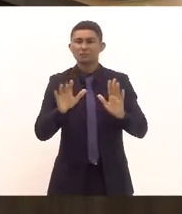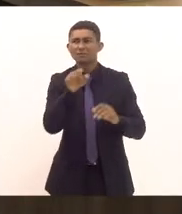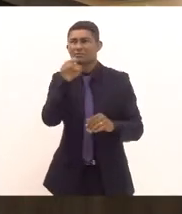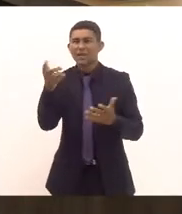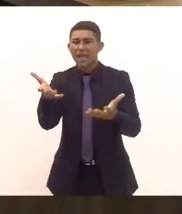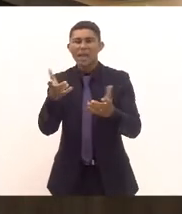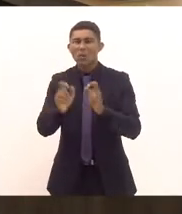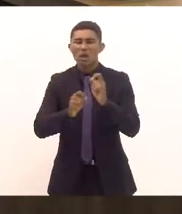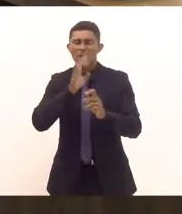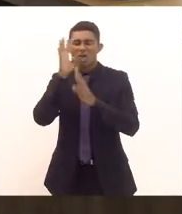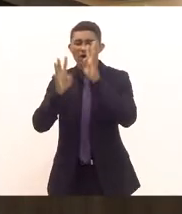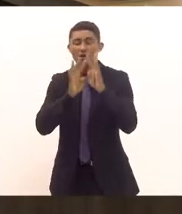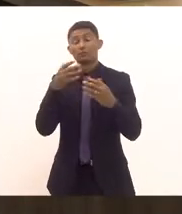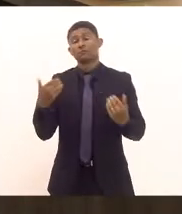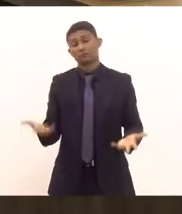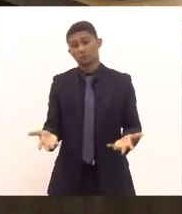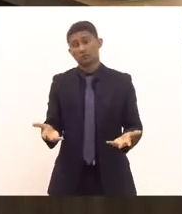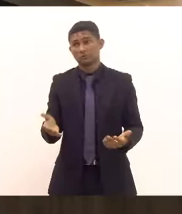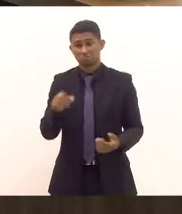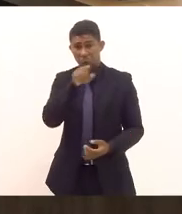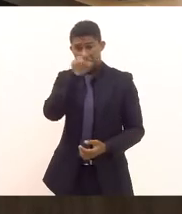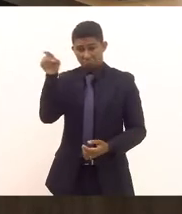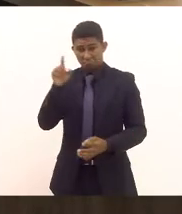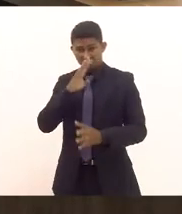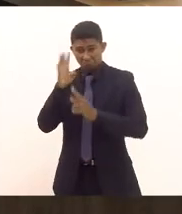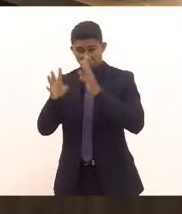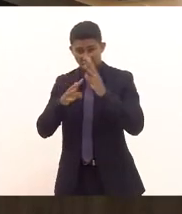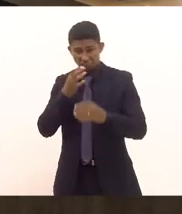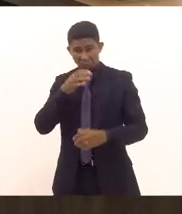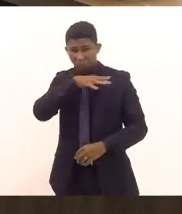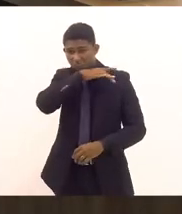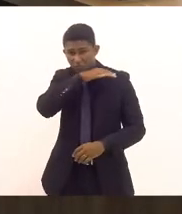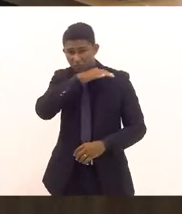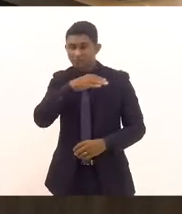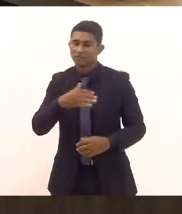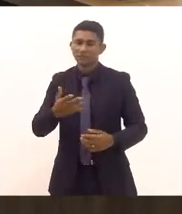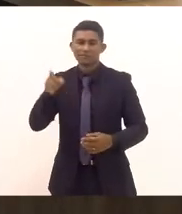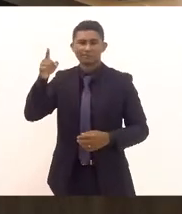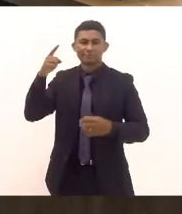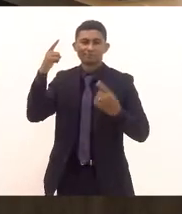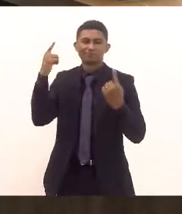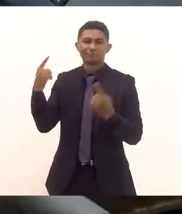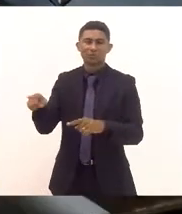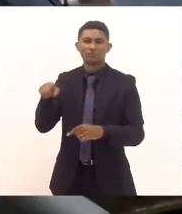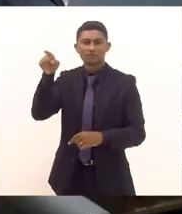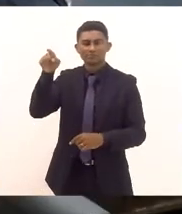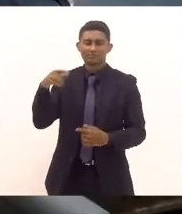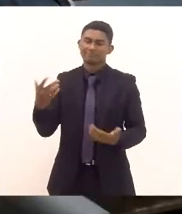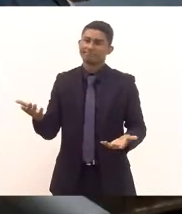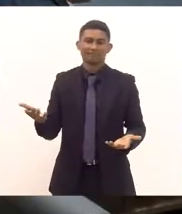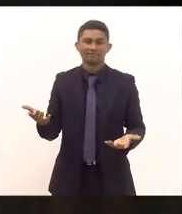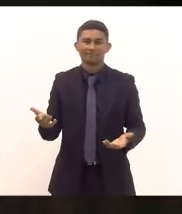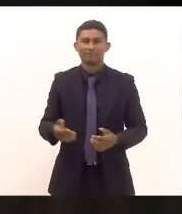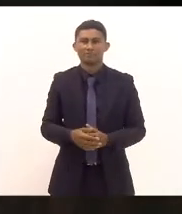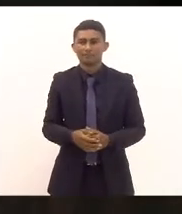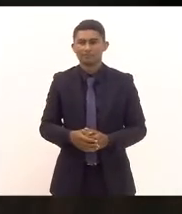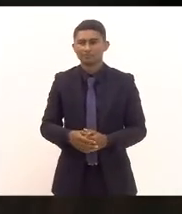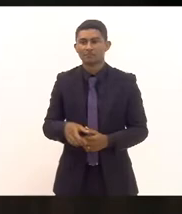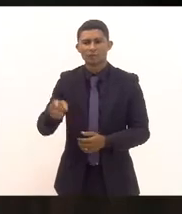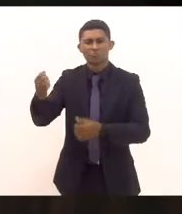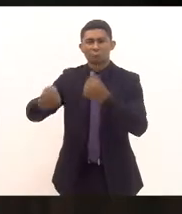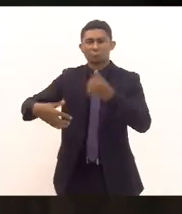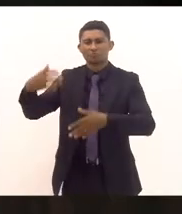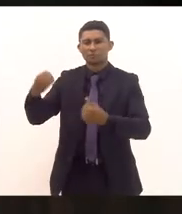sabe mas eles querem fazer ignorância Então quem tem alguma coisa aqui não é boa recebe outra que é pior ainda de Obrigado Samuel sabe as